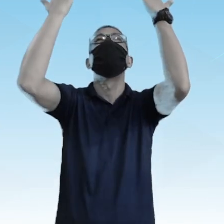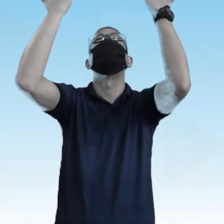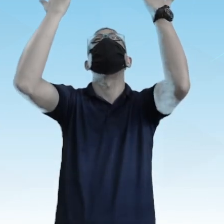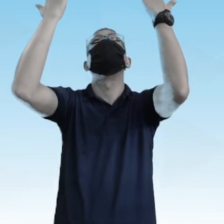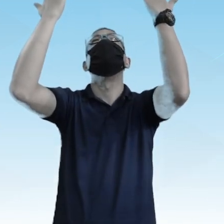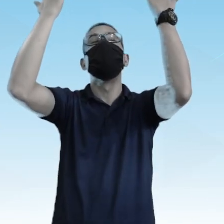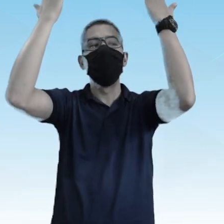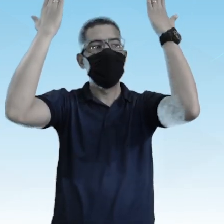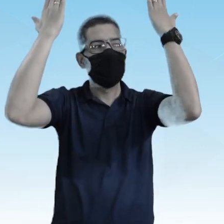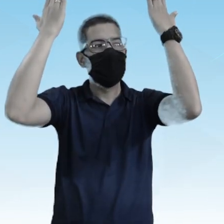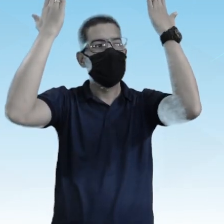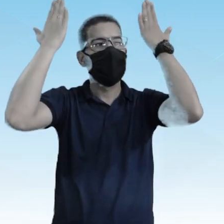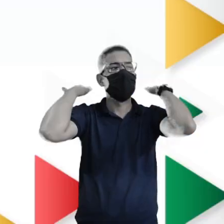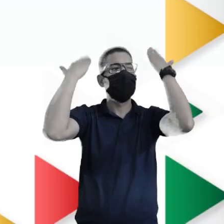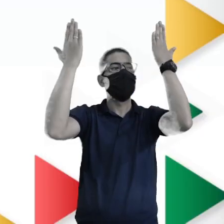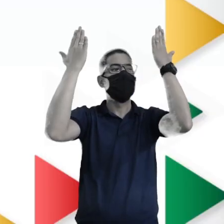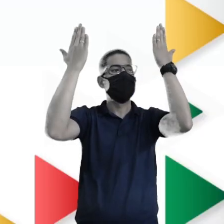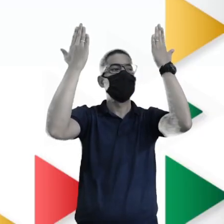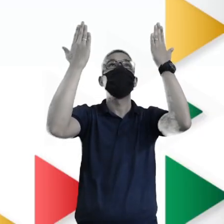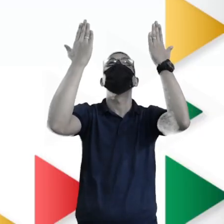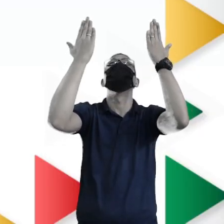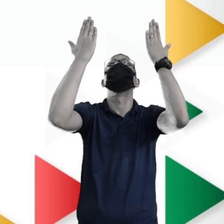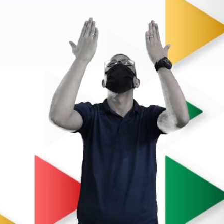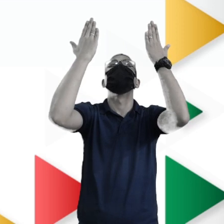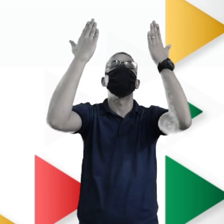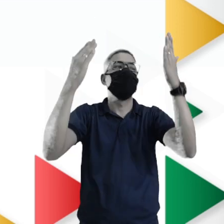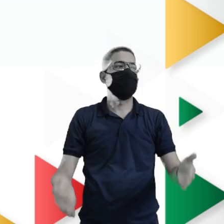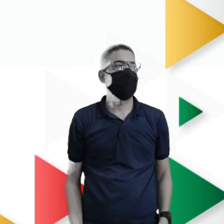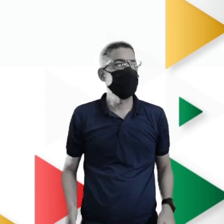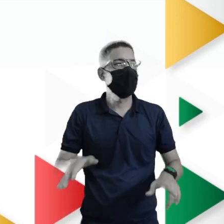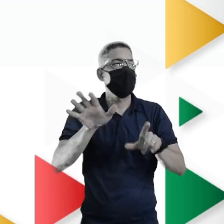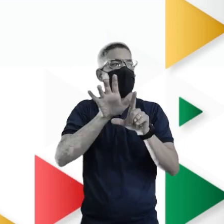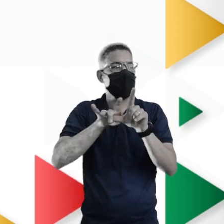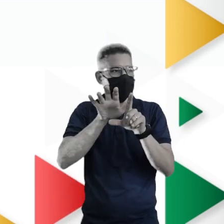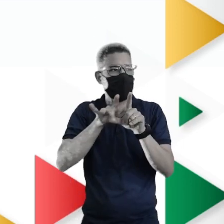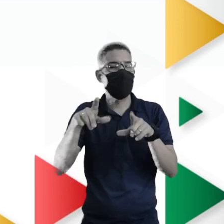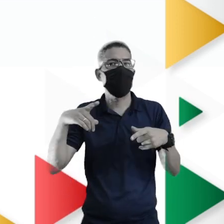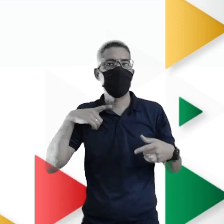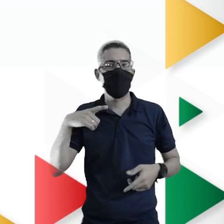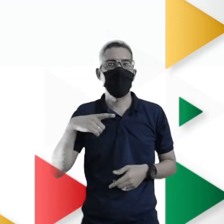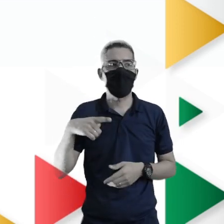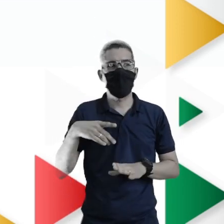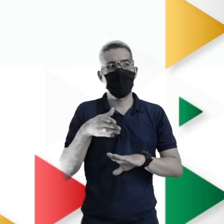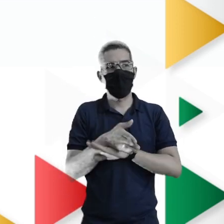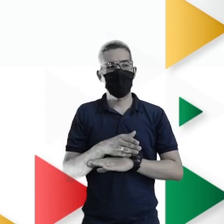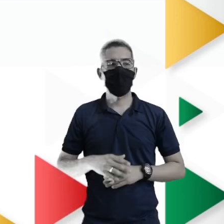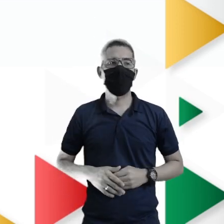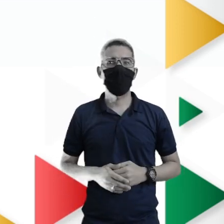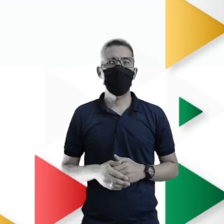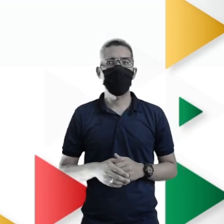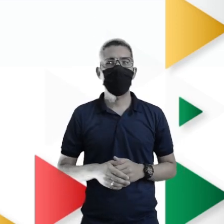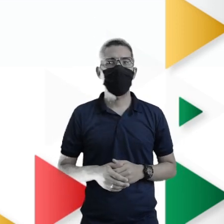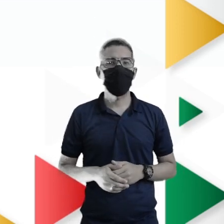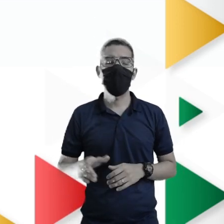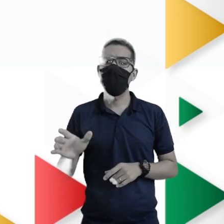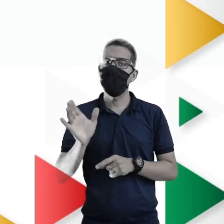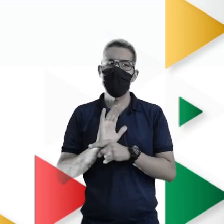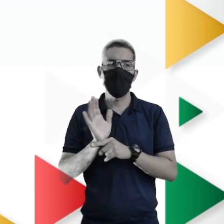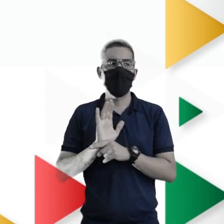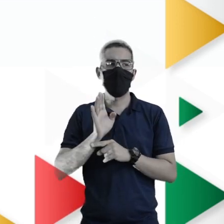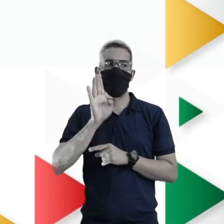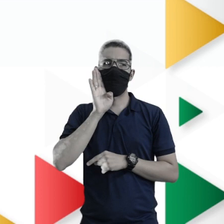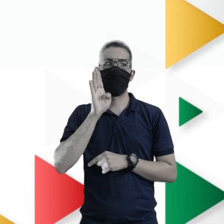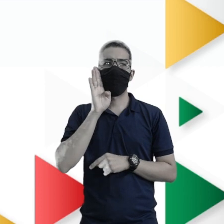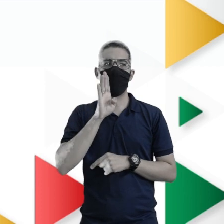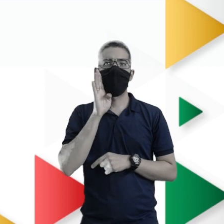que você conhece por QR Code. Nós chamamos aqui de QR Code para você ter esse acesso, tá bom? Aí você vai ver um vídeo muito